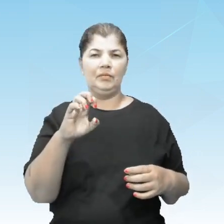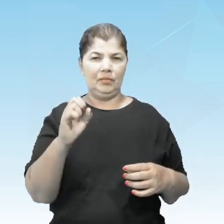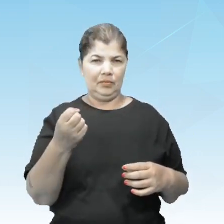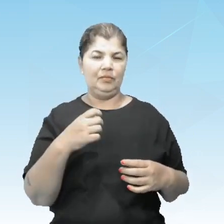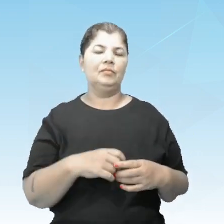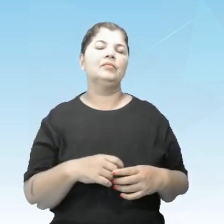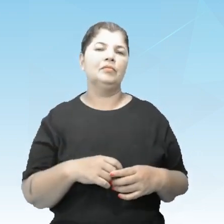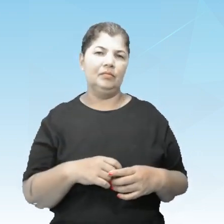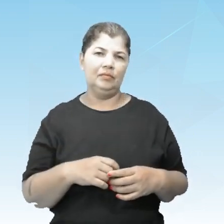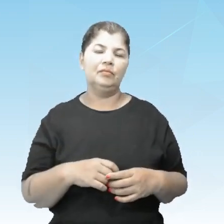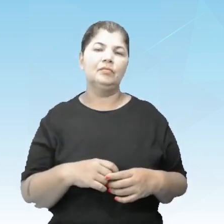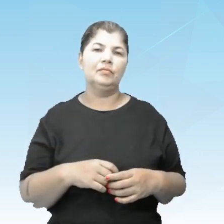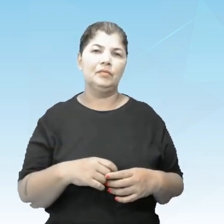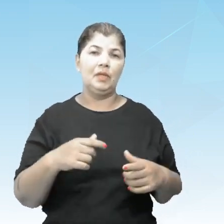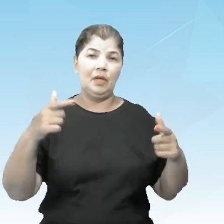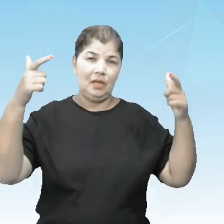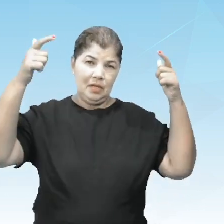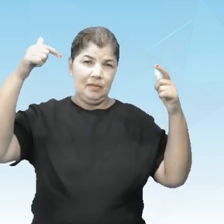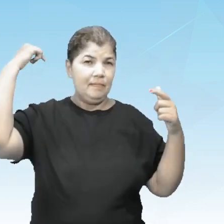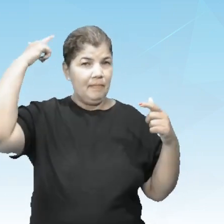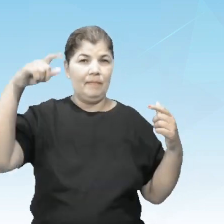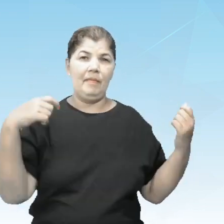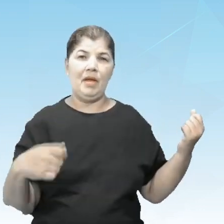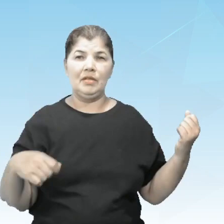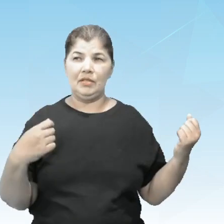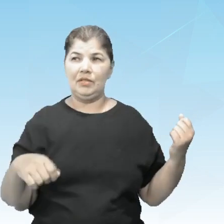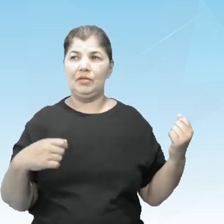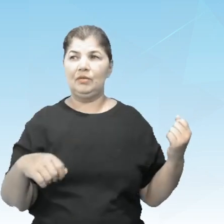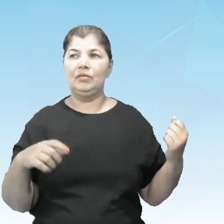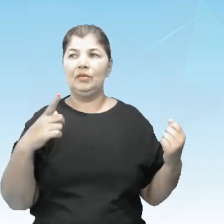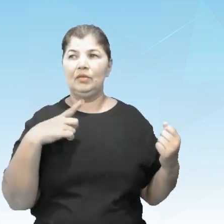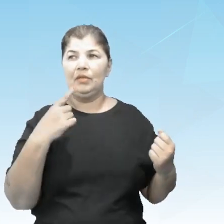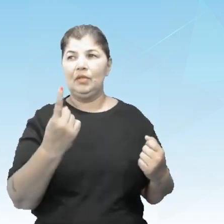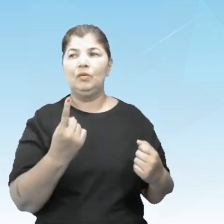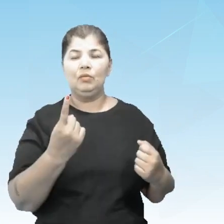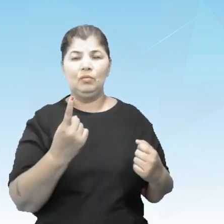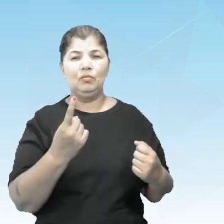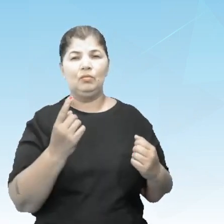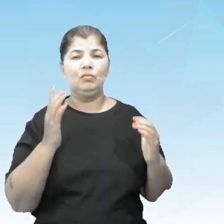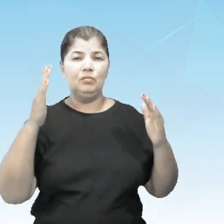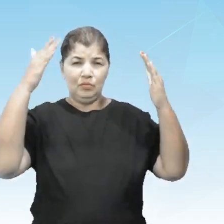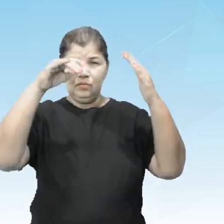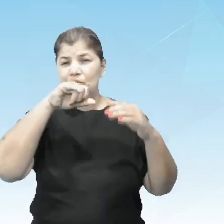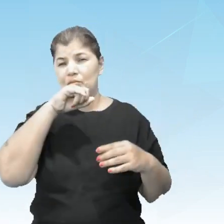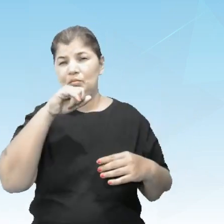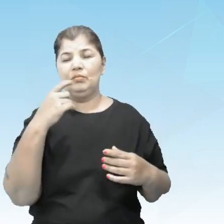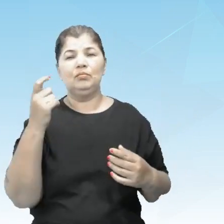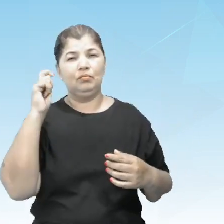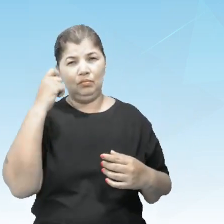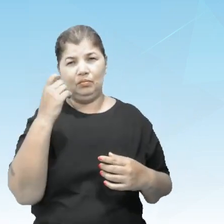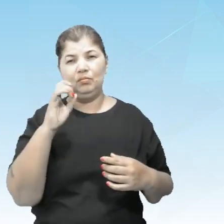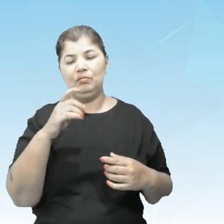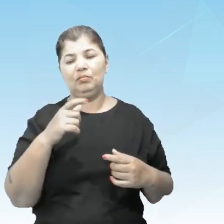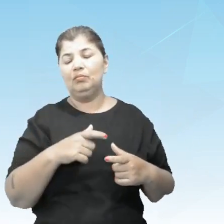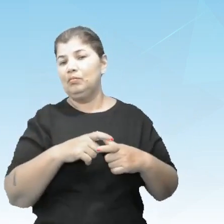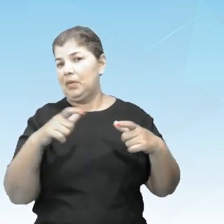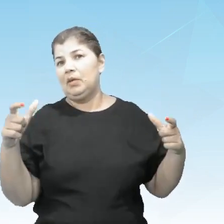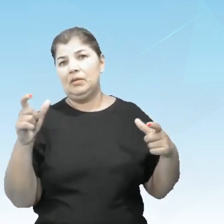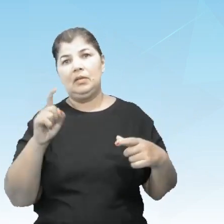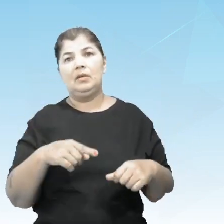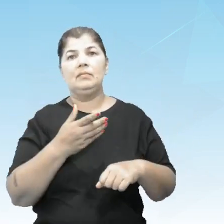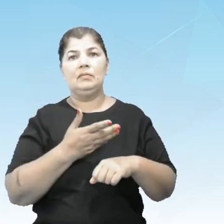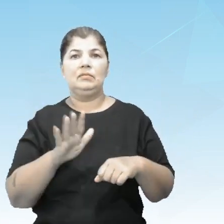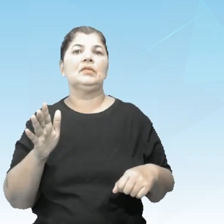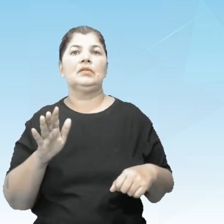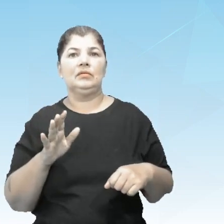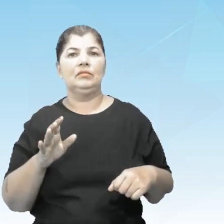né, por exemplo, havia apenas um bispo crioulo, né? Um bispo crioulo, porque a maioria dos cargos